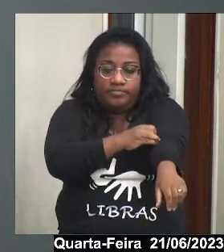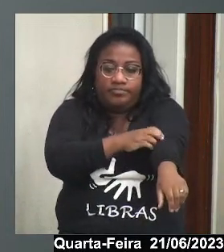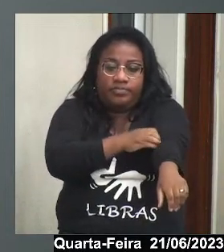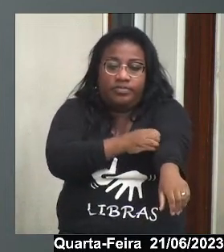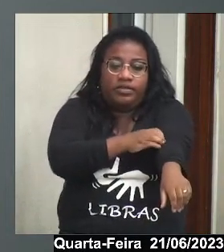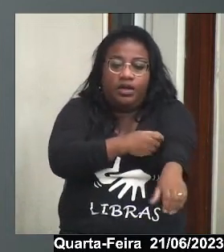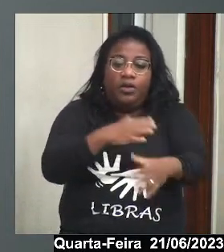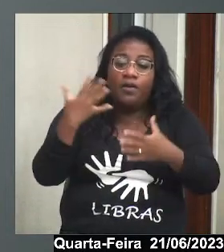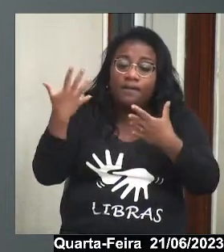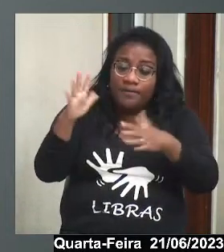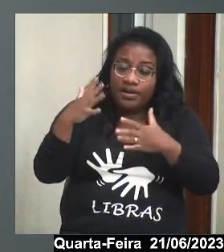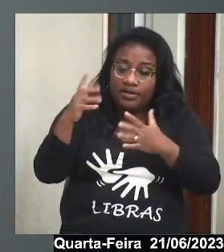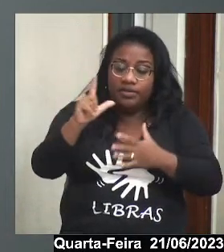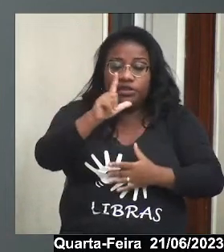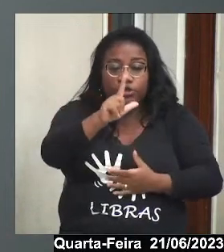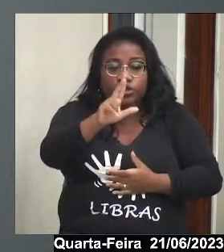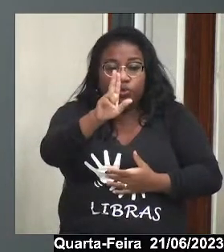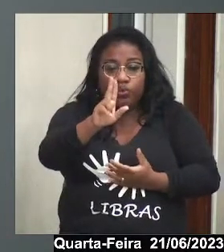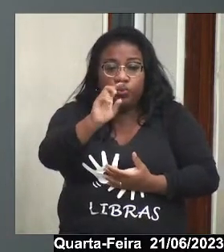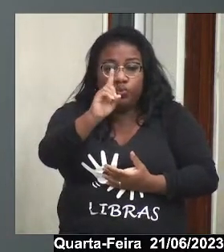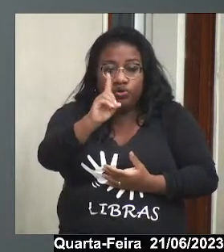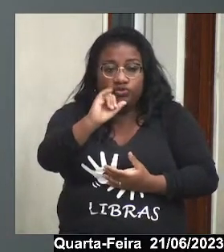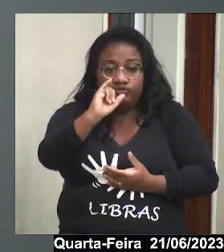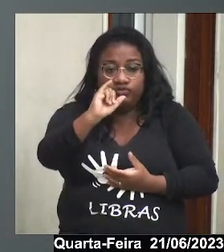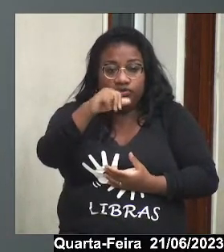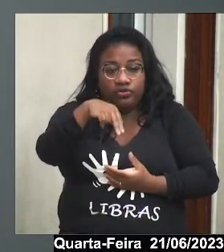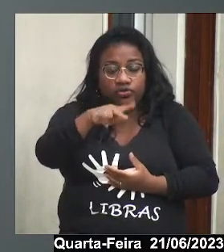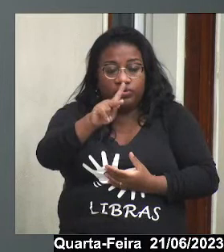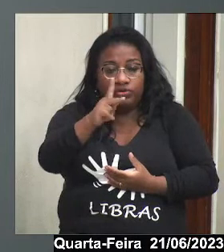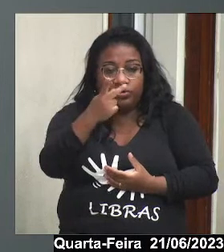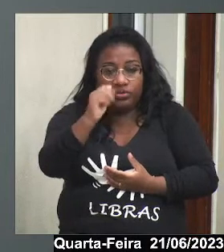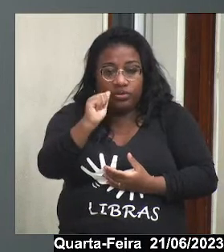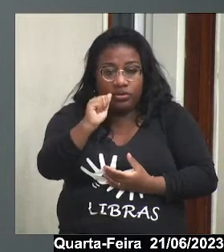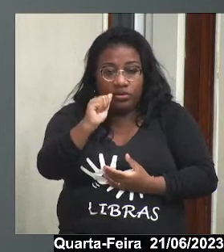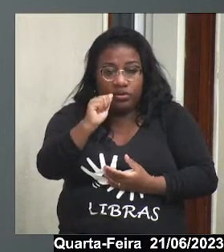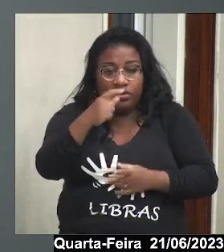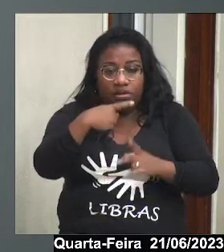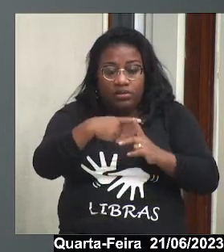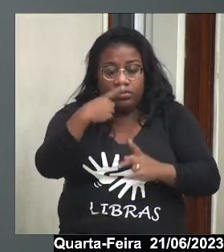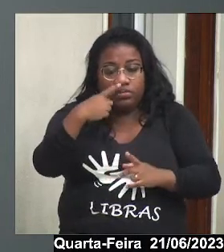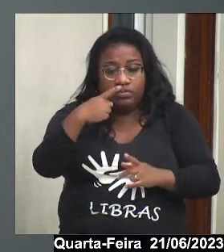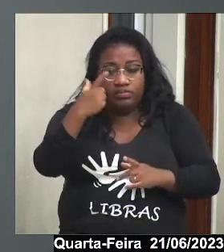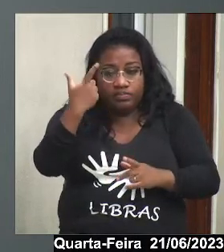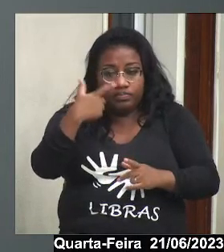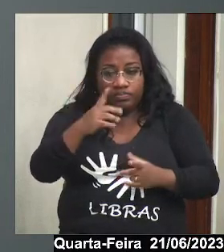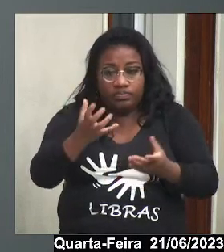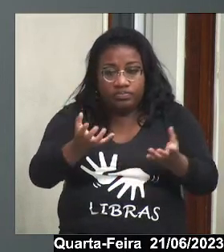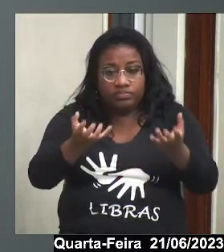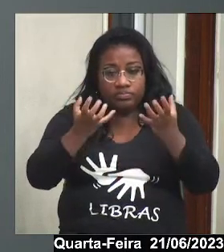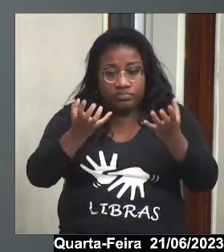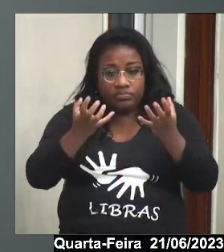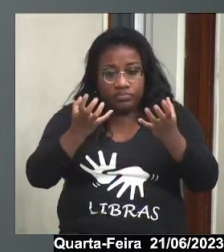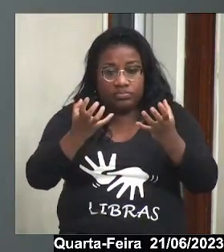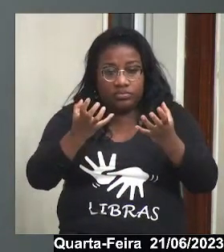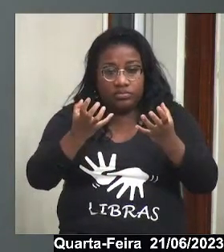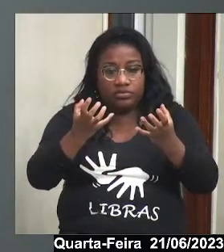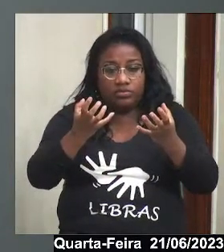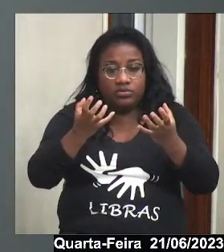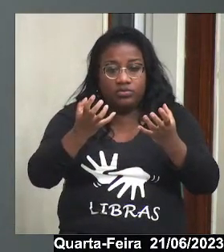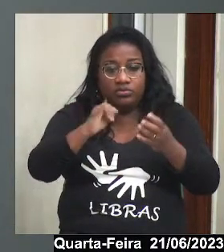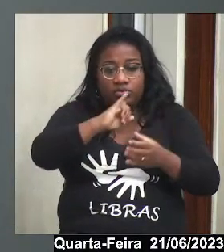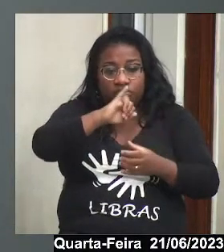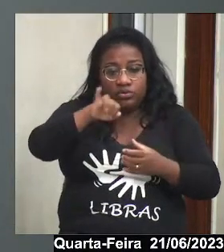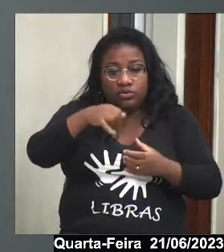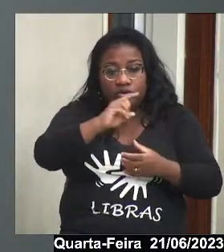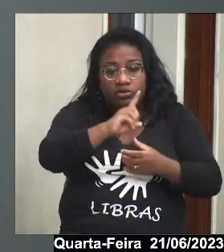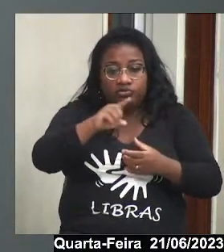adjacentes. Então, Lurdinha, parabéns por todo o trabalho que você vem fazendo. No mais, mais uma vez, agradecer o pessoal do Santo